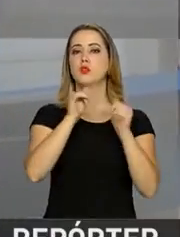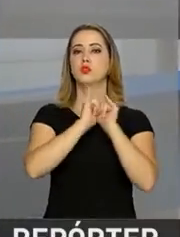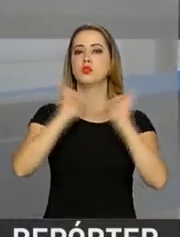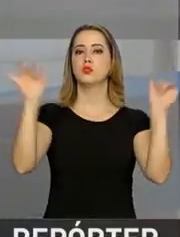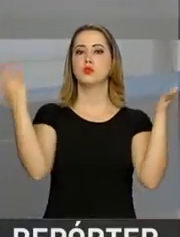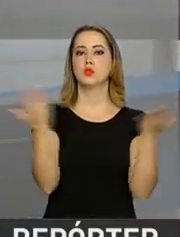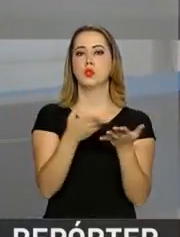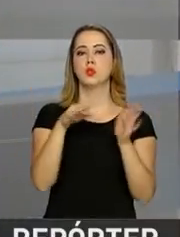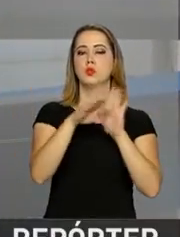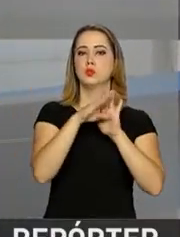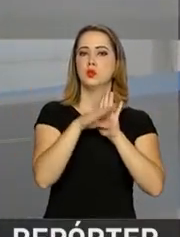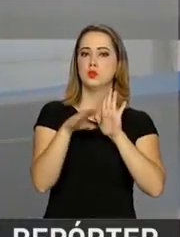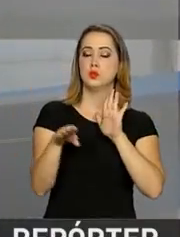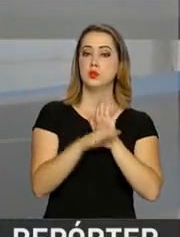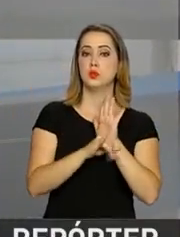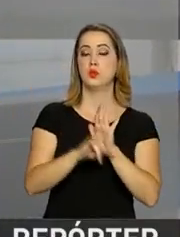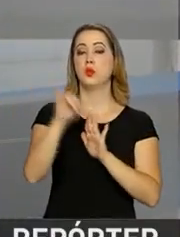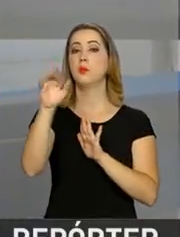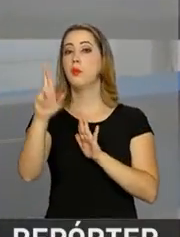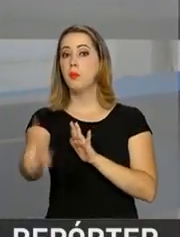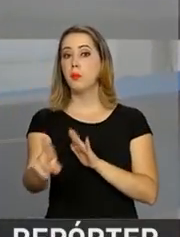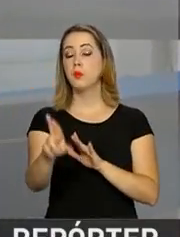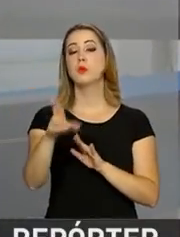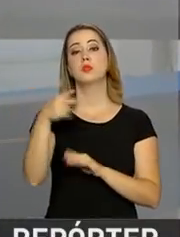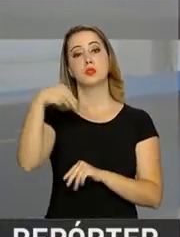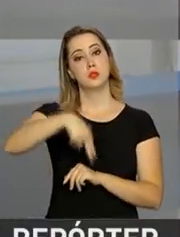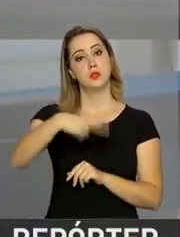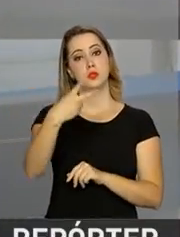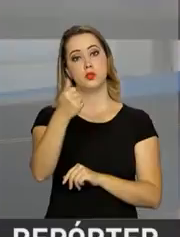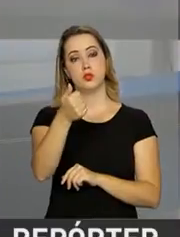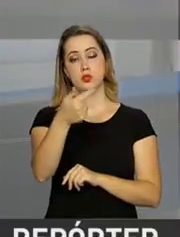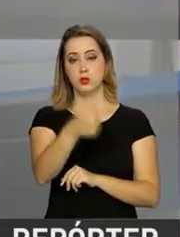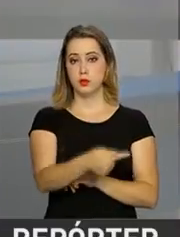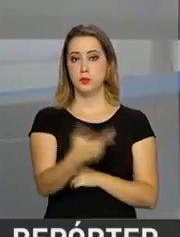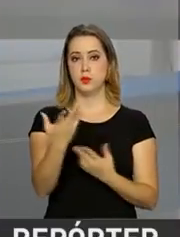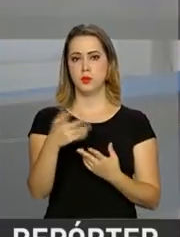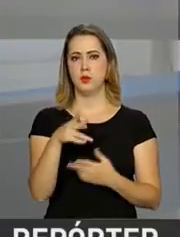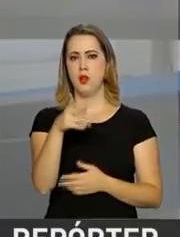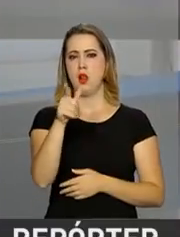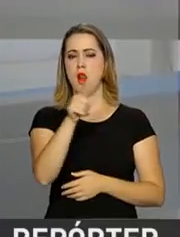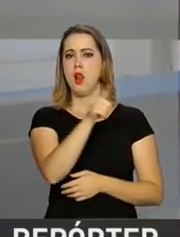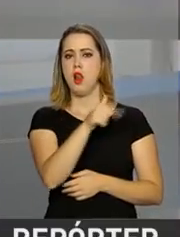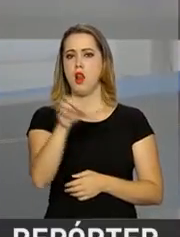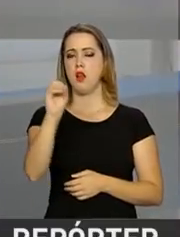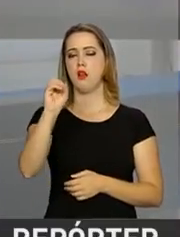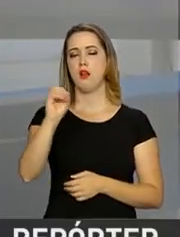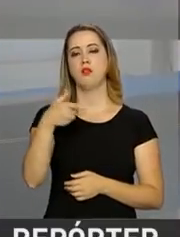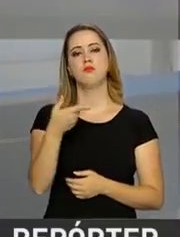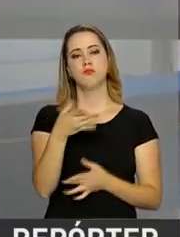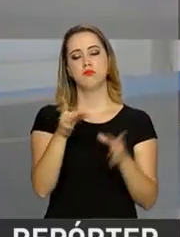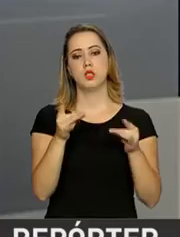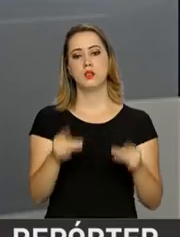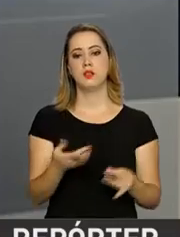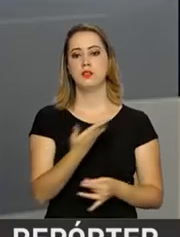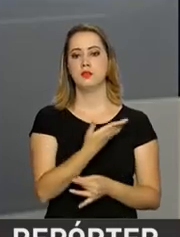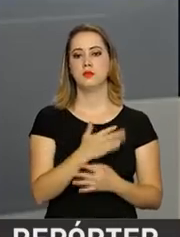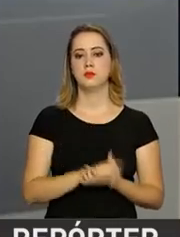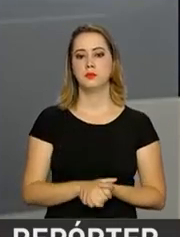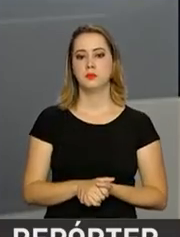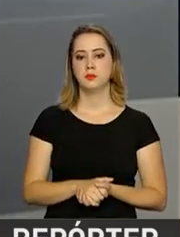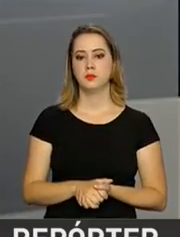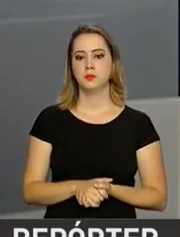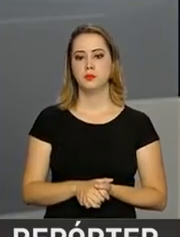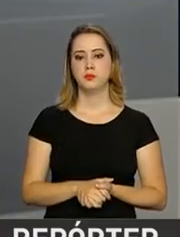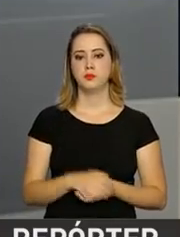para o imposto de renda em 2017 o repórter leonardo meira tem as informações de são paulo o